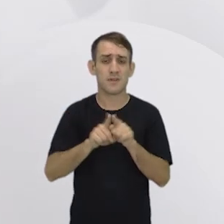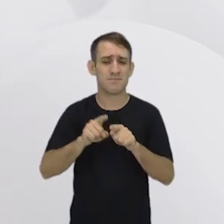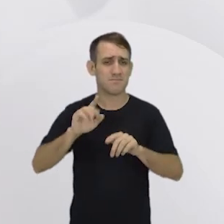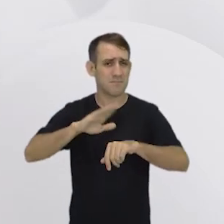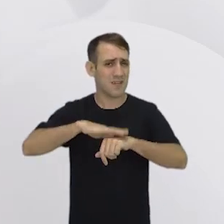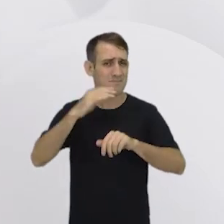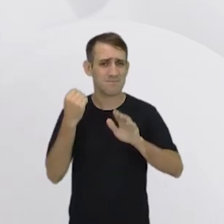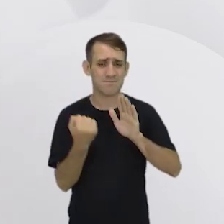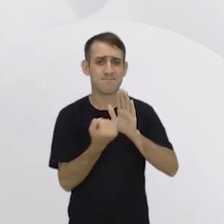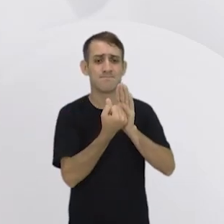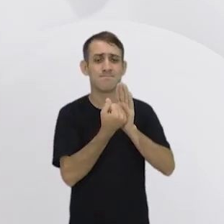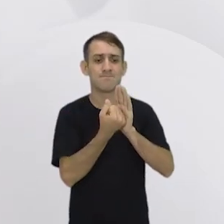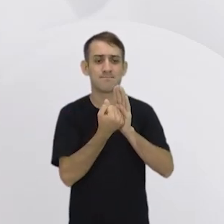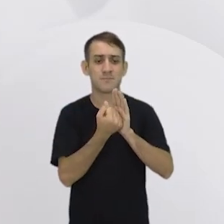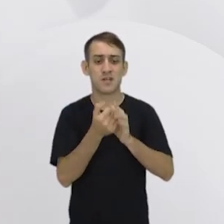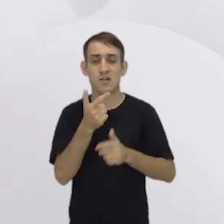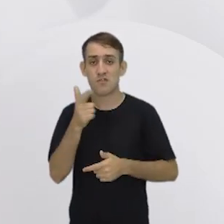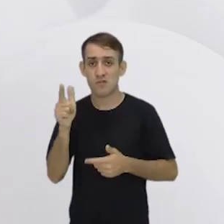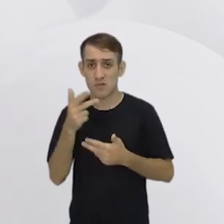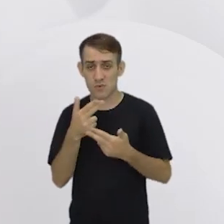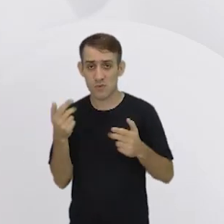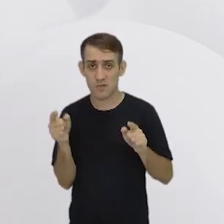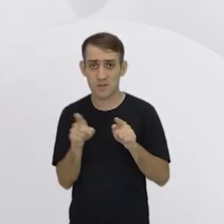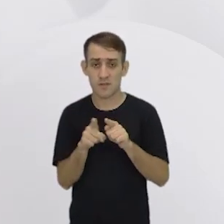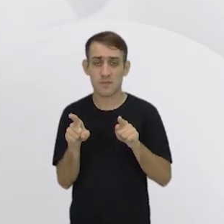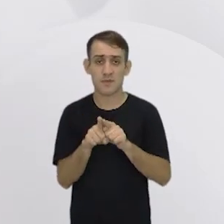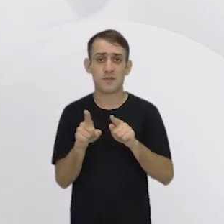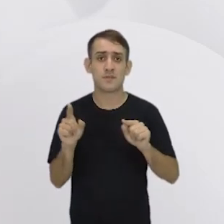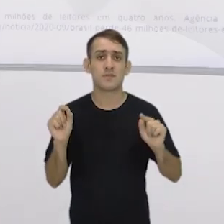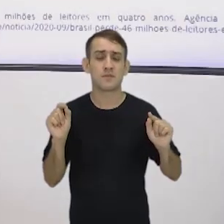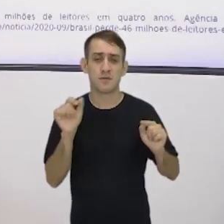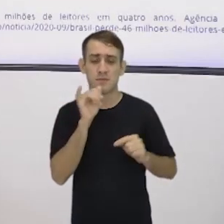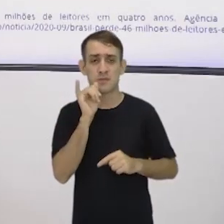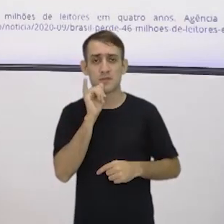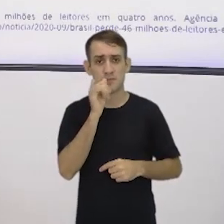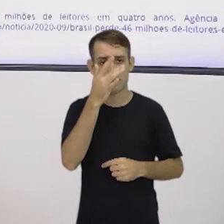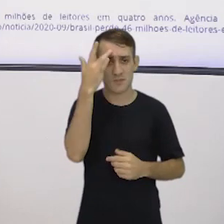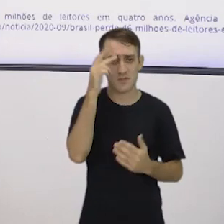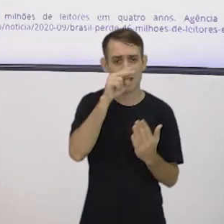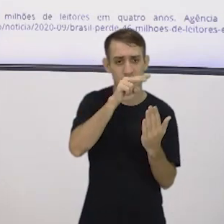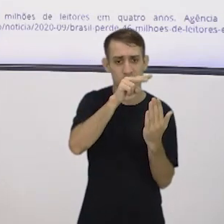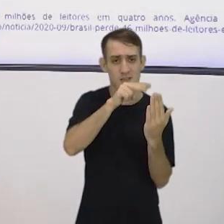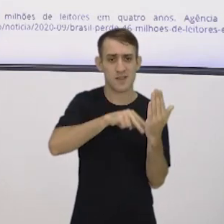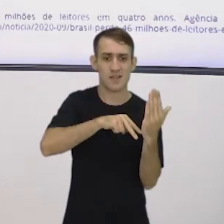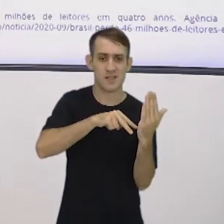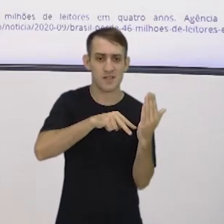marcante. Outra coisa, ter lido.